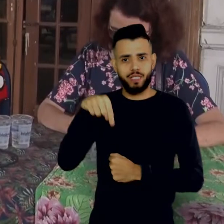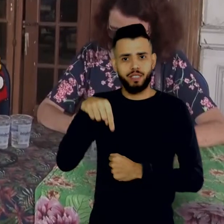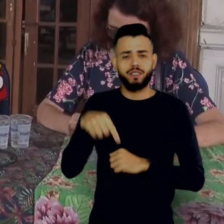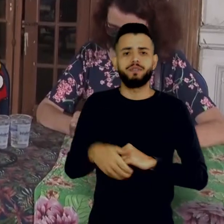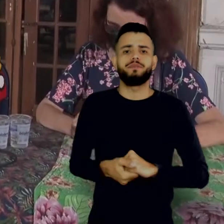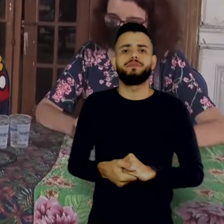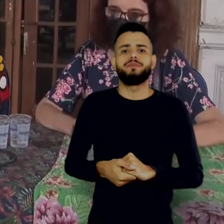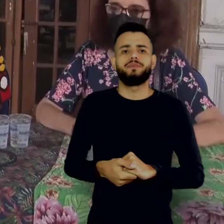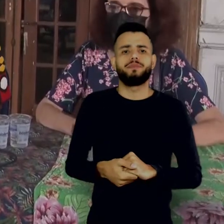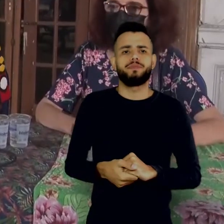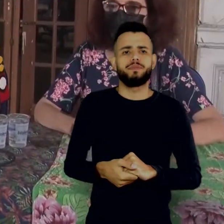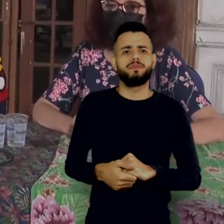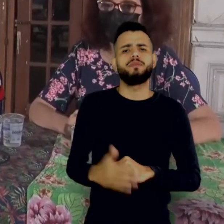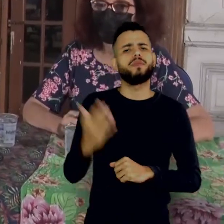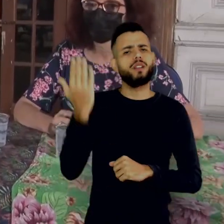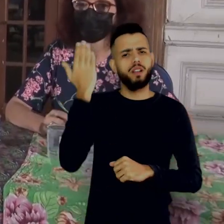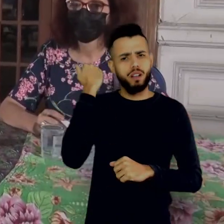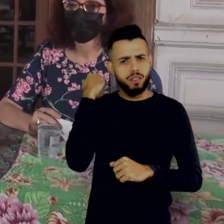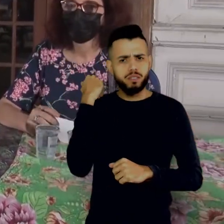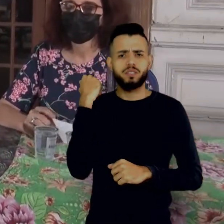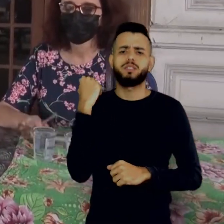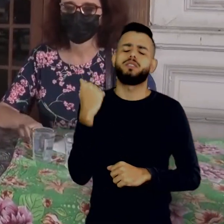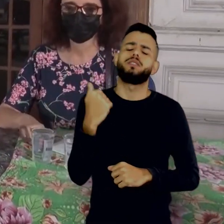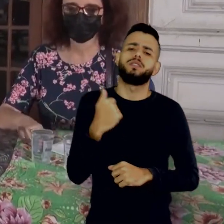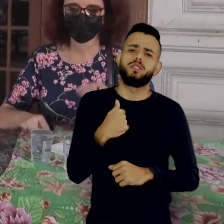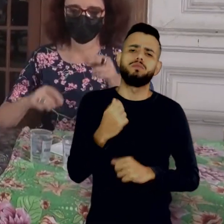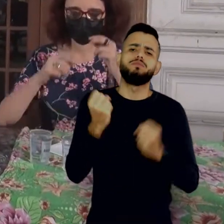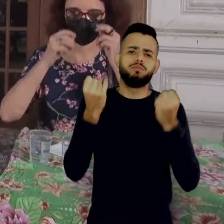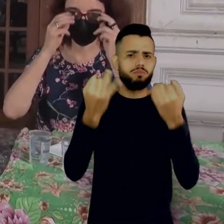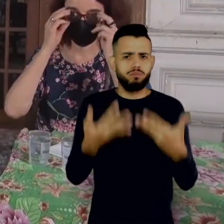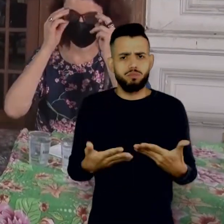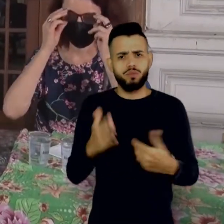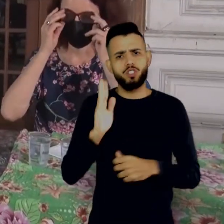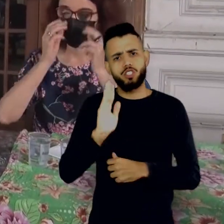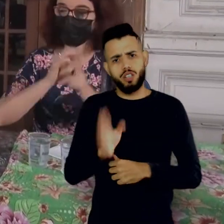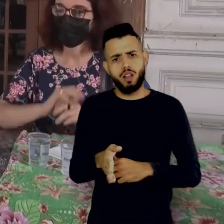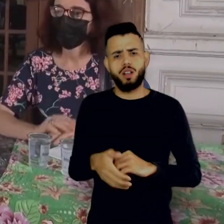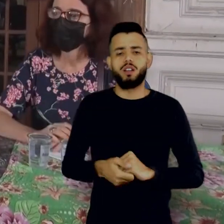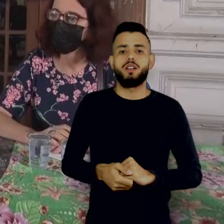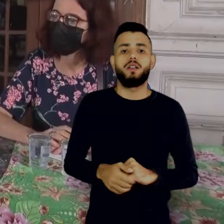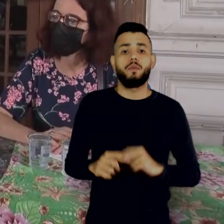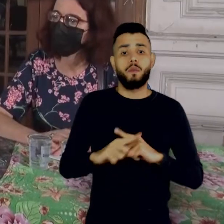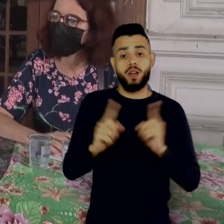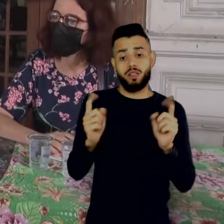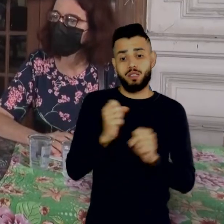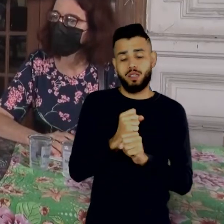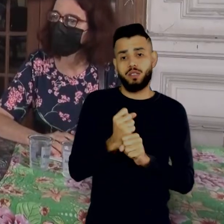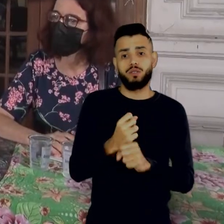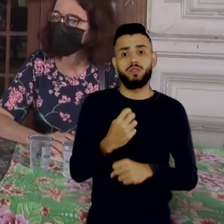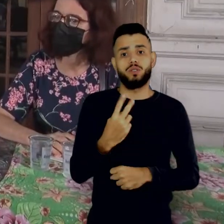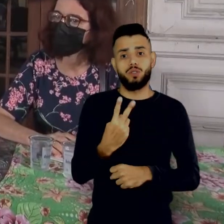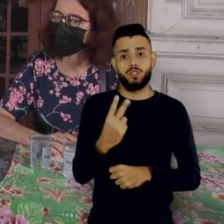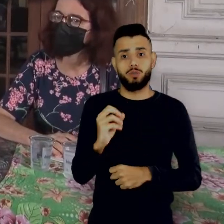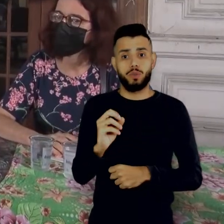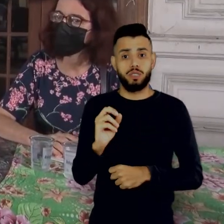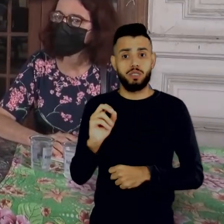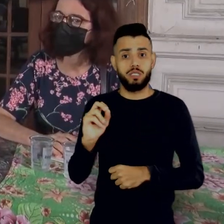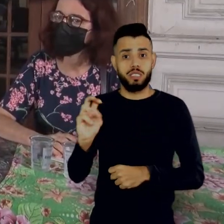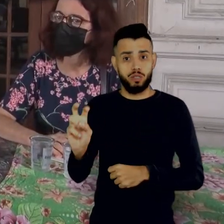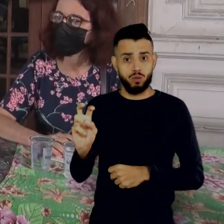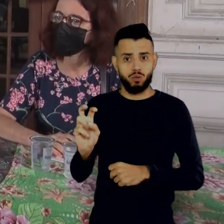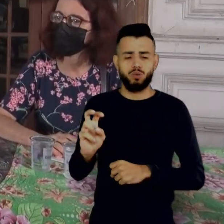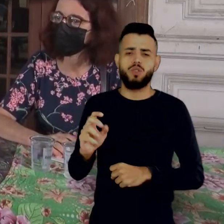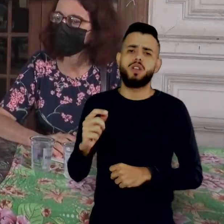Eu já tinha feito isso, falado isso em uma outra ocasião, mas em 2005, eu era graduando,